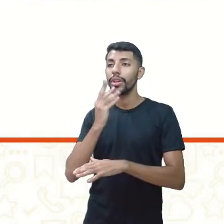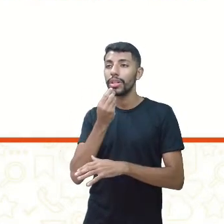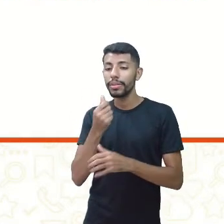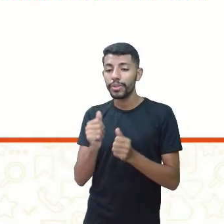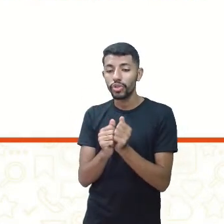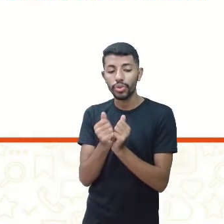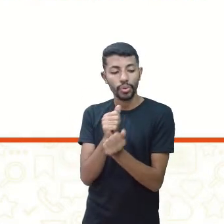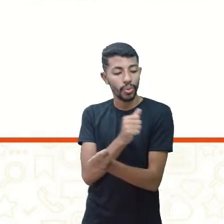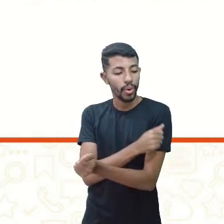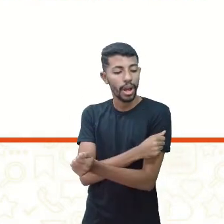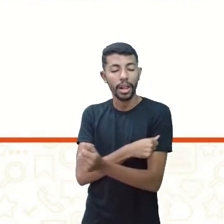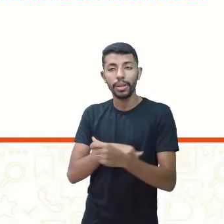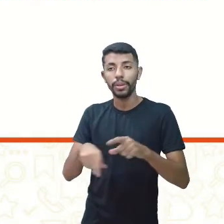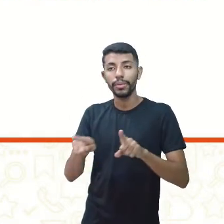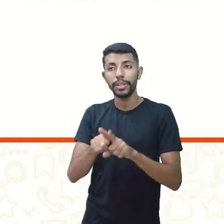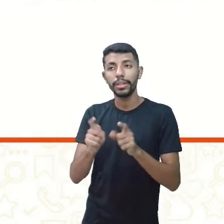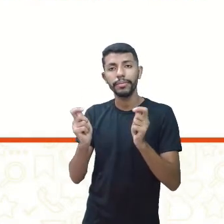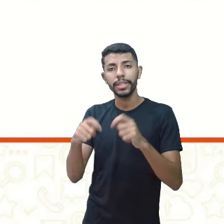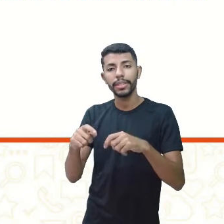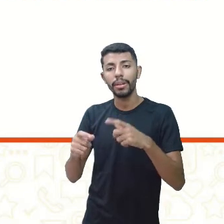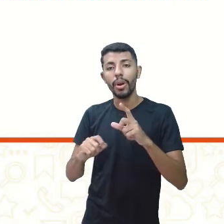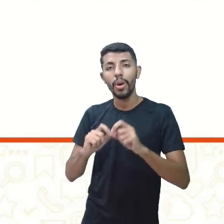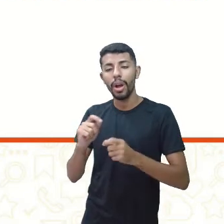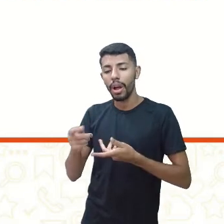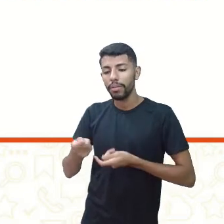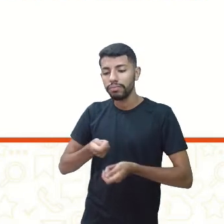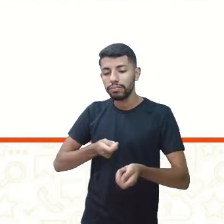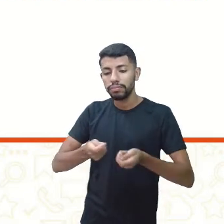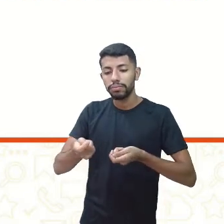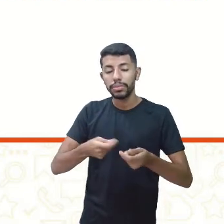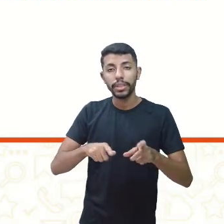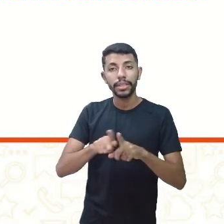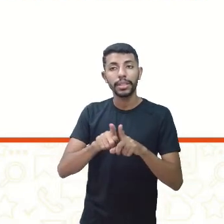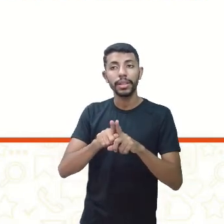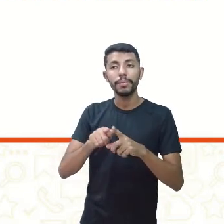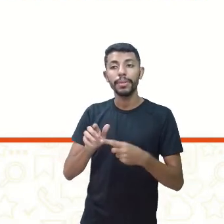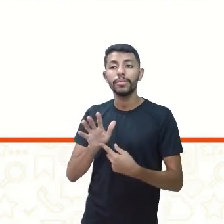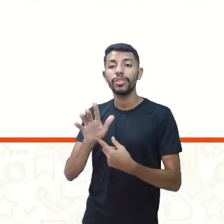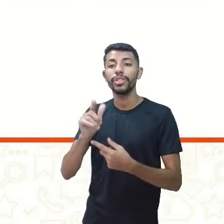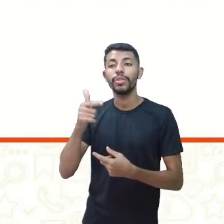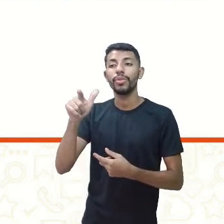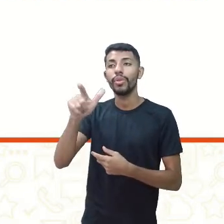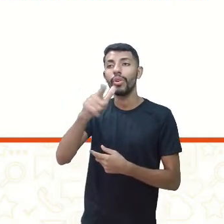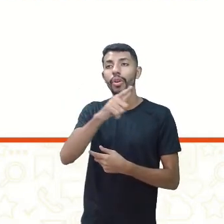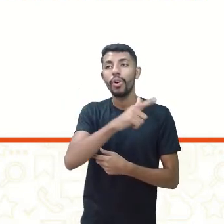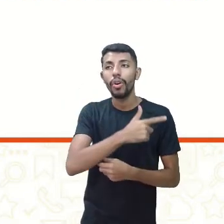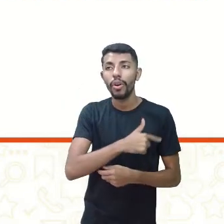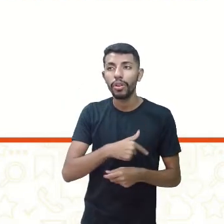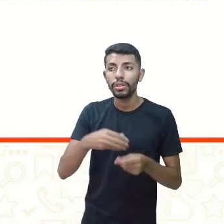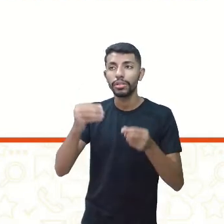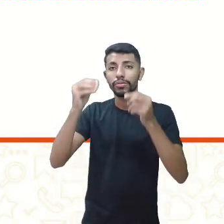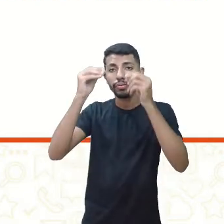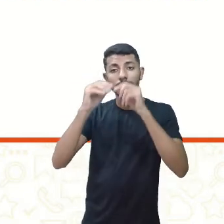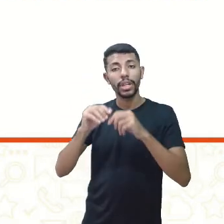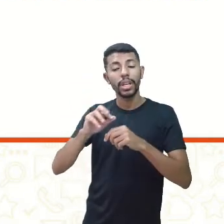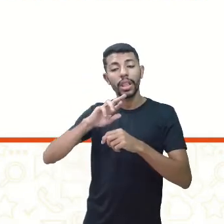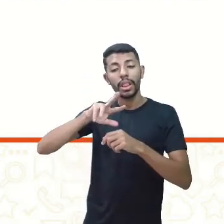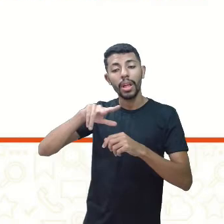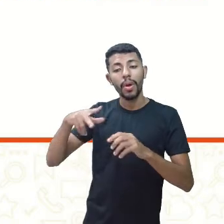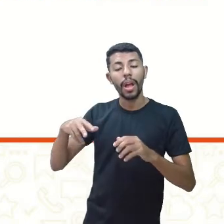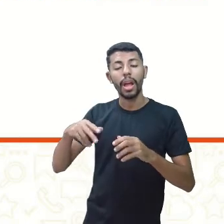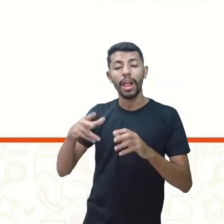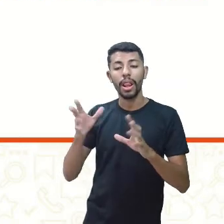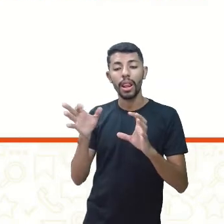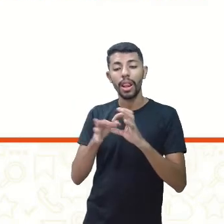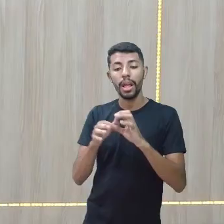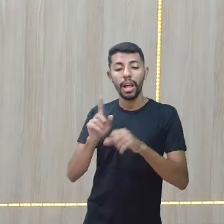dando possibilidade de manuseio, né, e também explorando outras aquisições que não estão diretamente relacionadas com a hora, mas